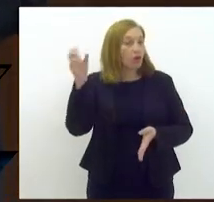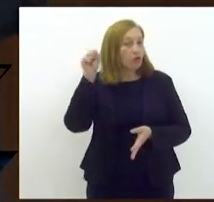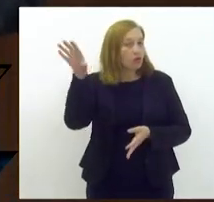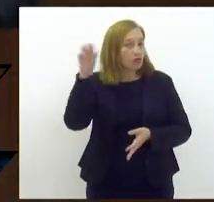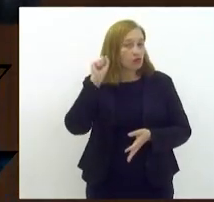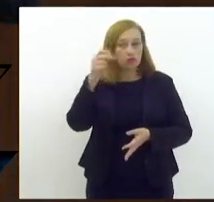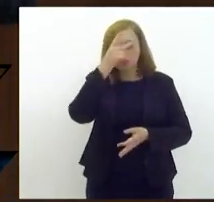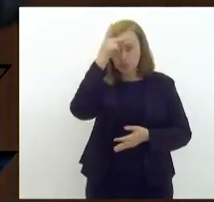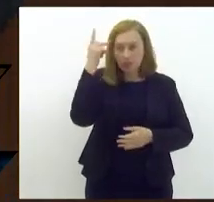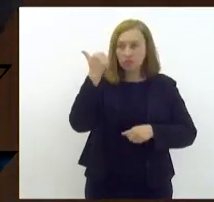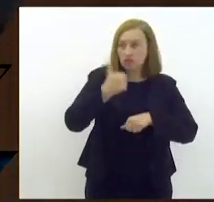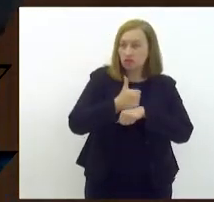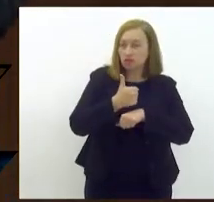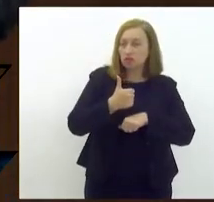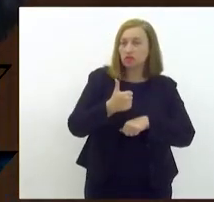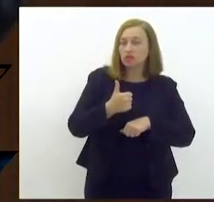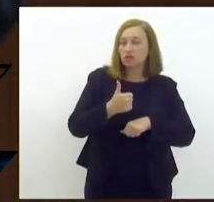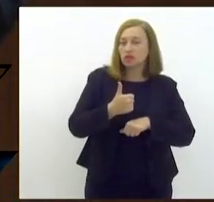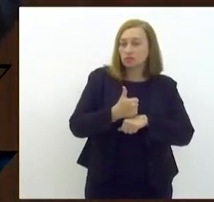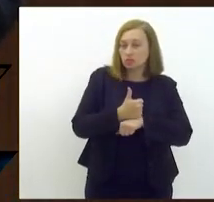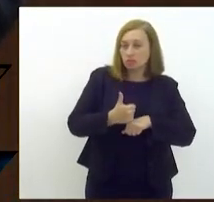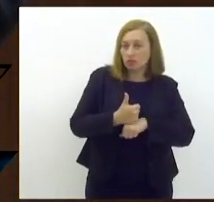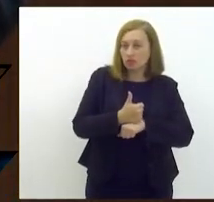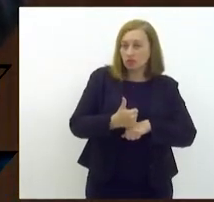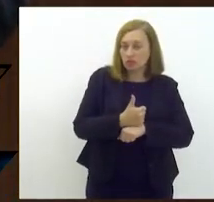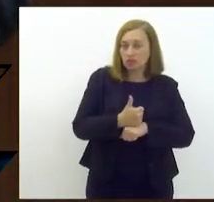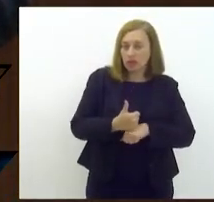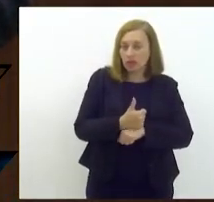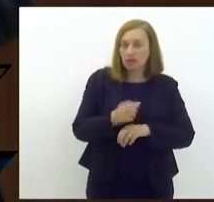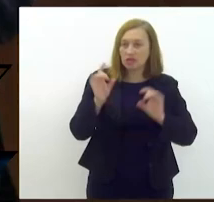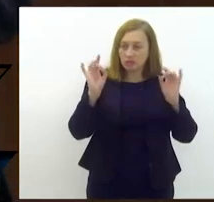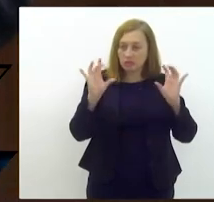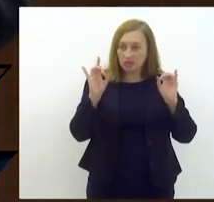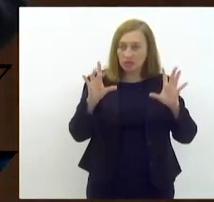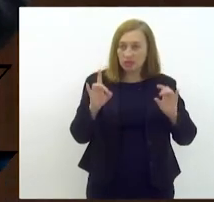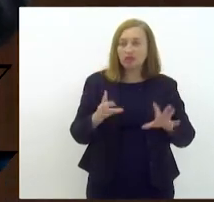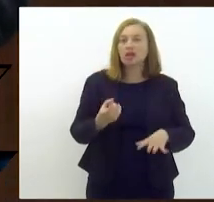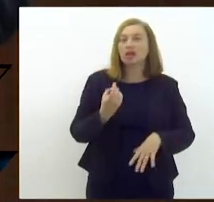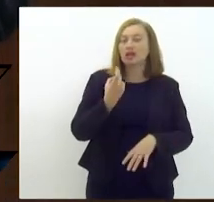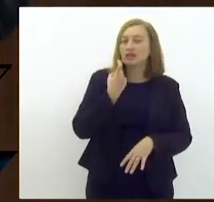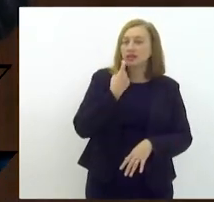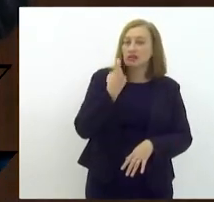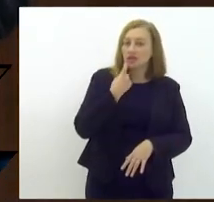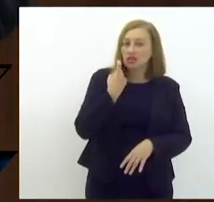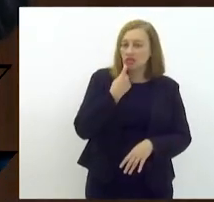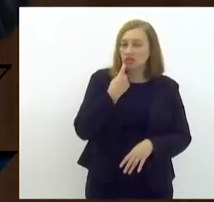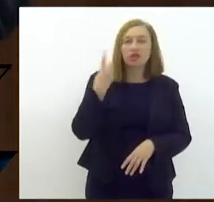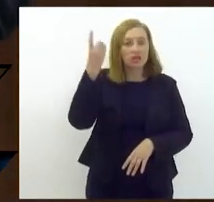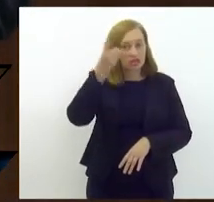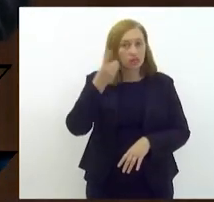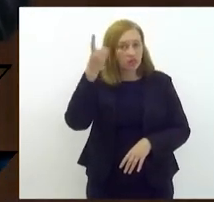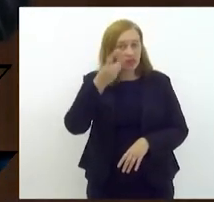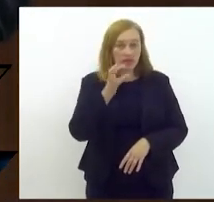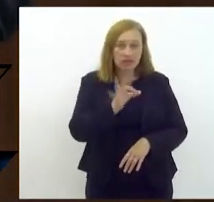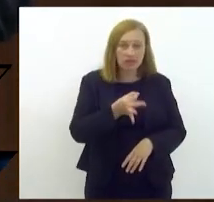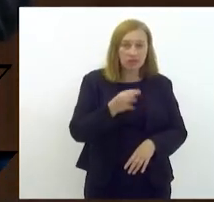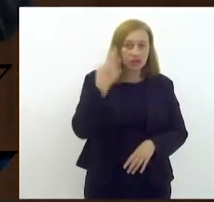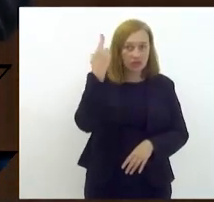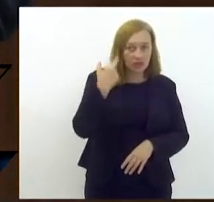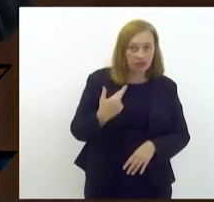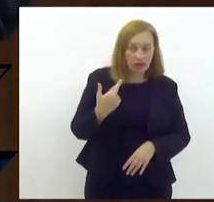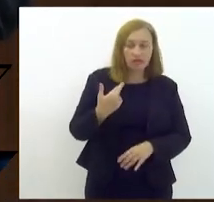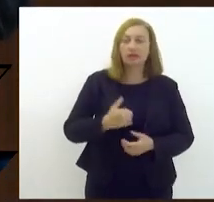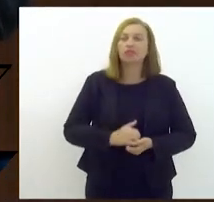e essa audiência de sexta-feira a qual obviamente a deputada Renata